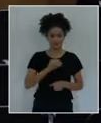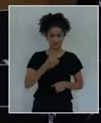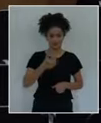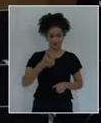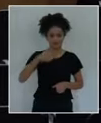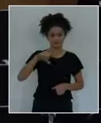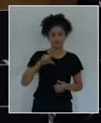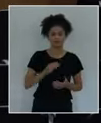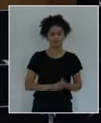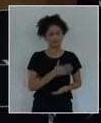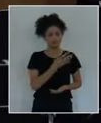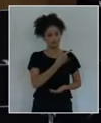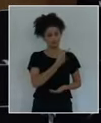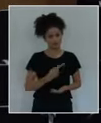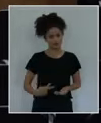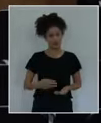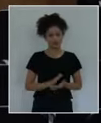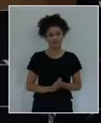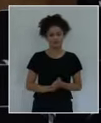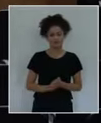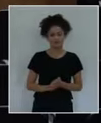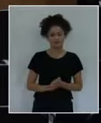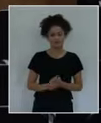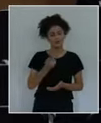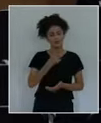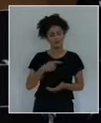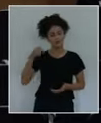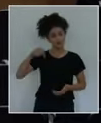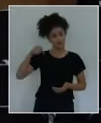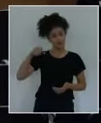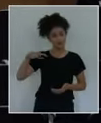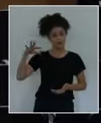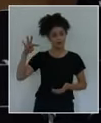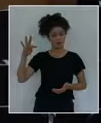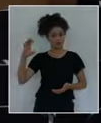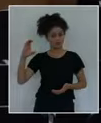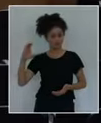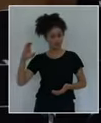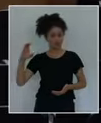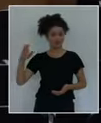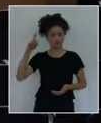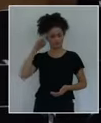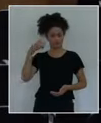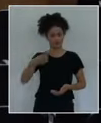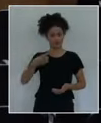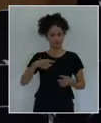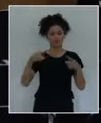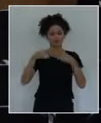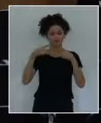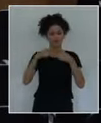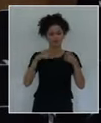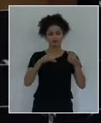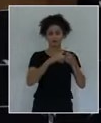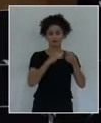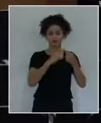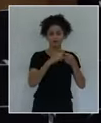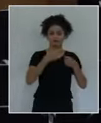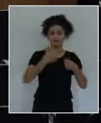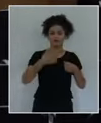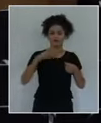por ordem do presidente da Câmara deste tribunal e nos termos do disposto no artigo